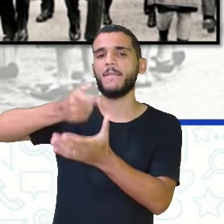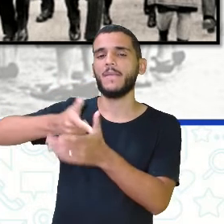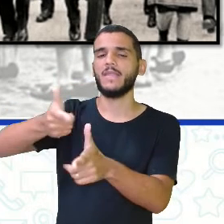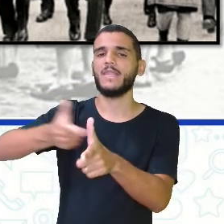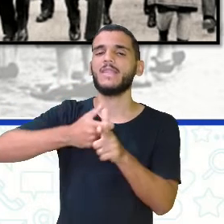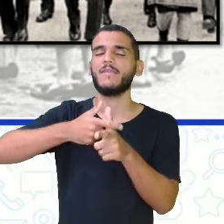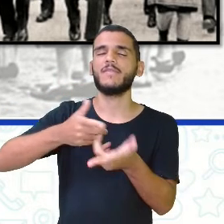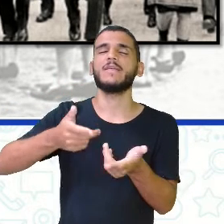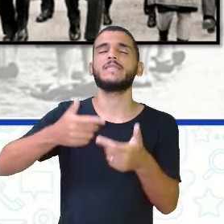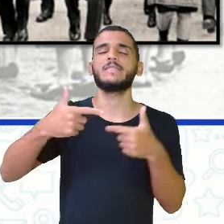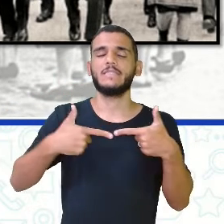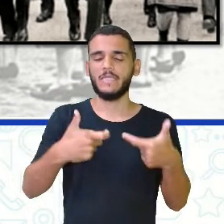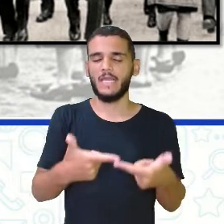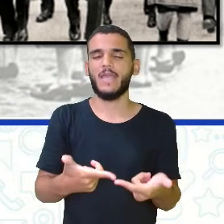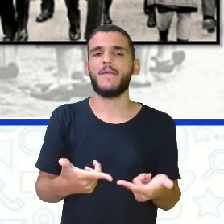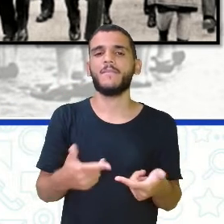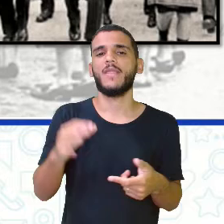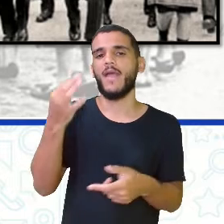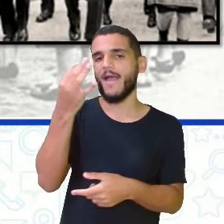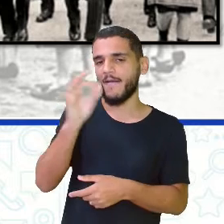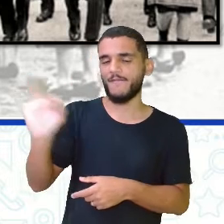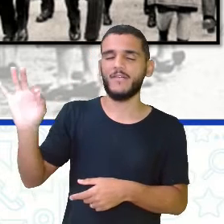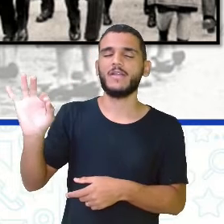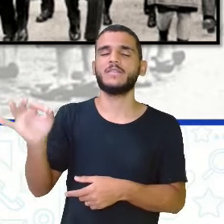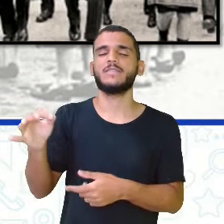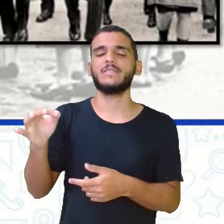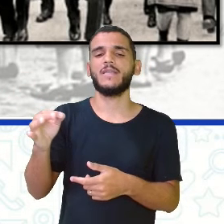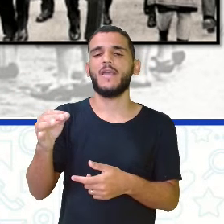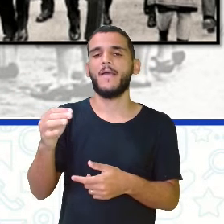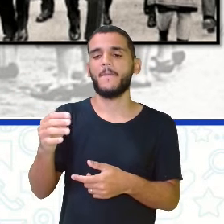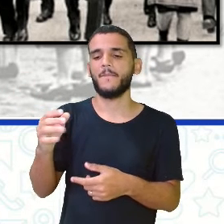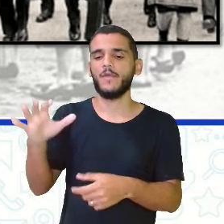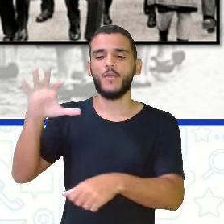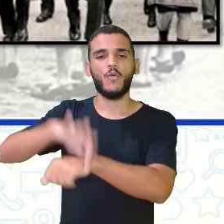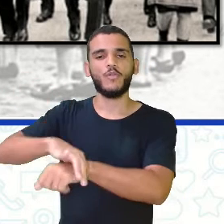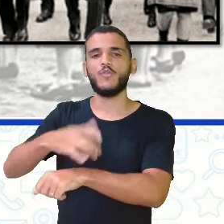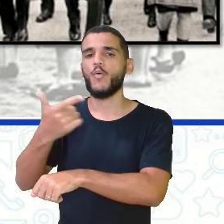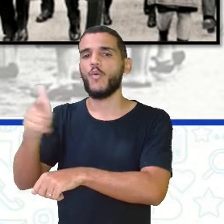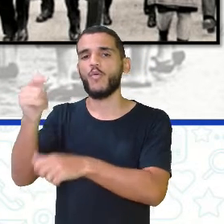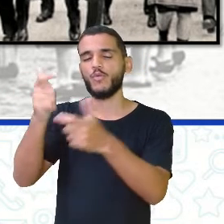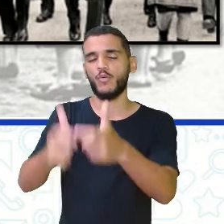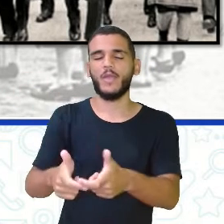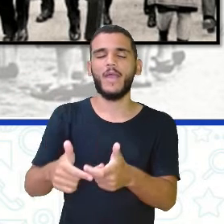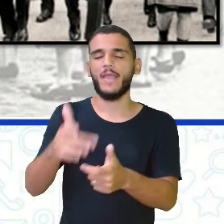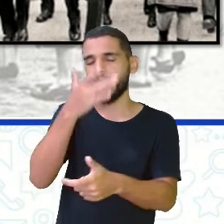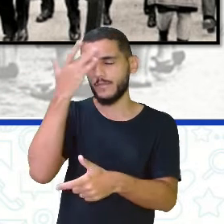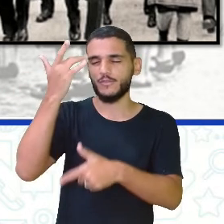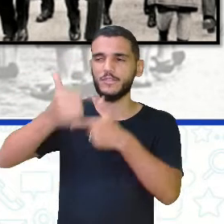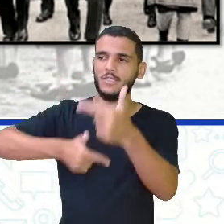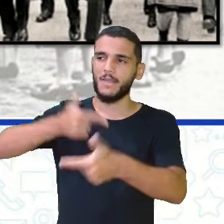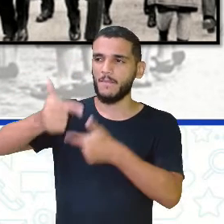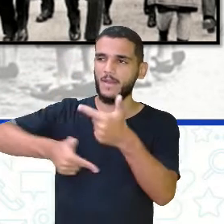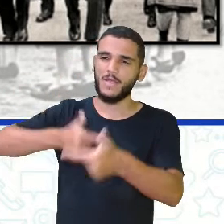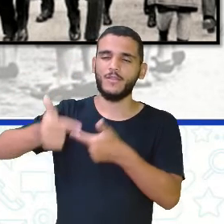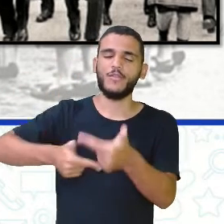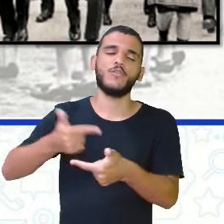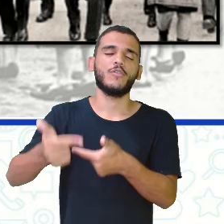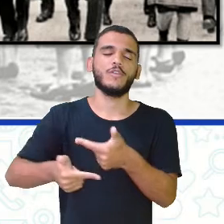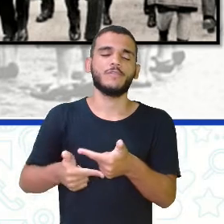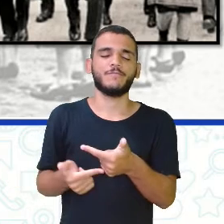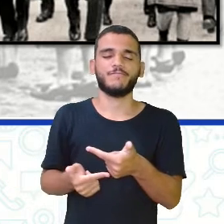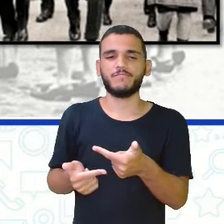ocupando o Vale do Ruhr, importante polo minerador industrial, e os trabalhadores do Vale aqui, apoiados pelo governo